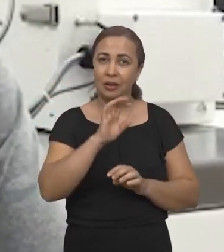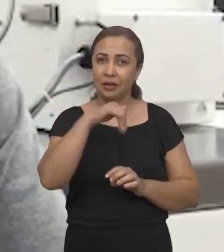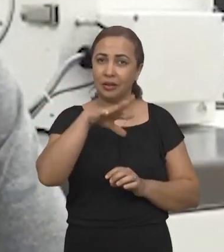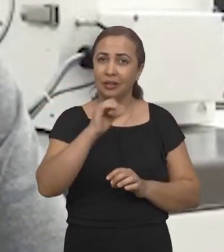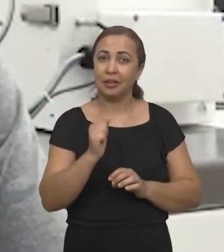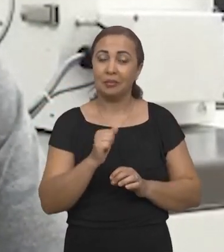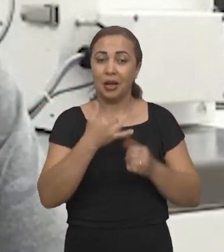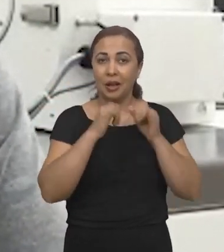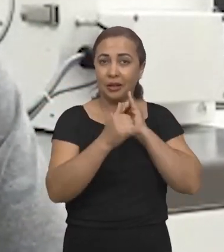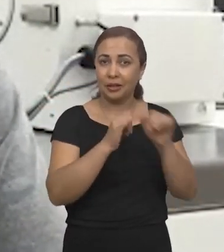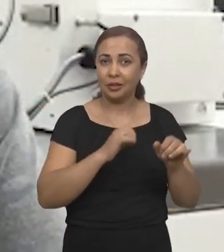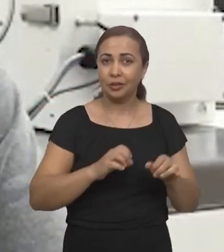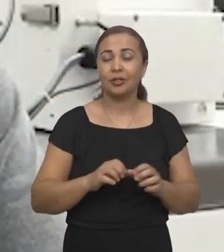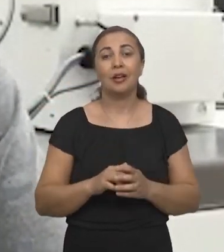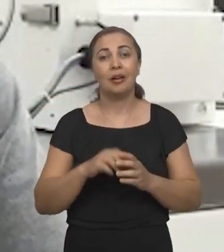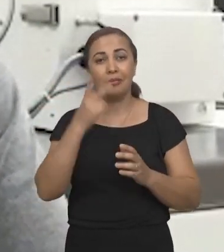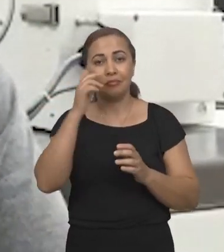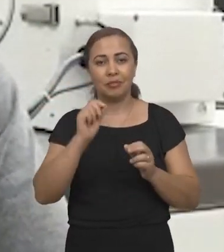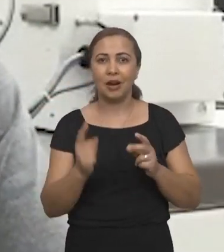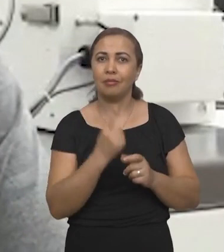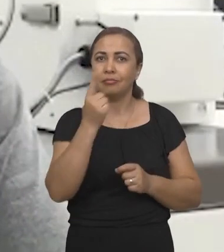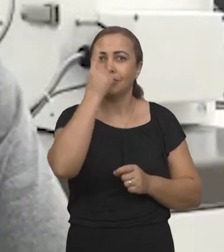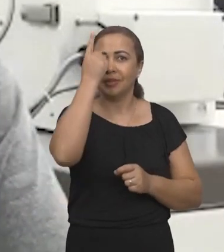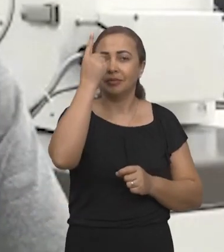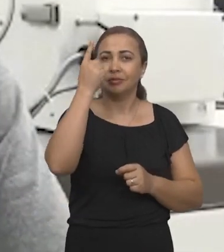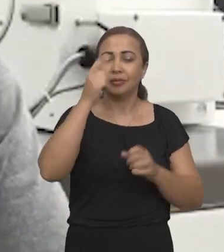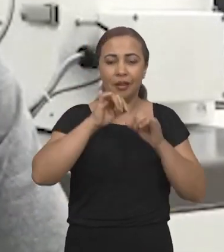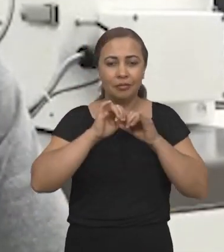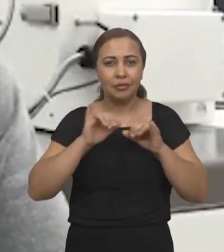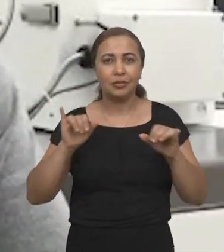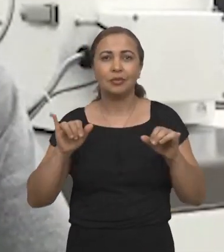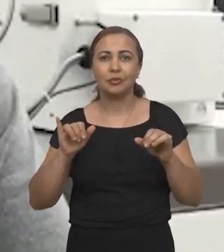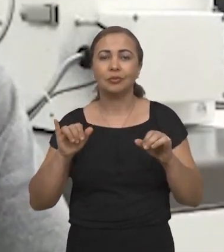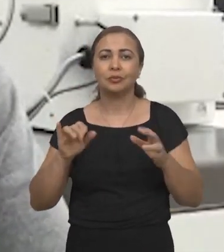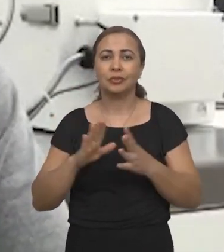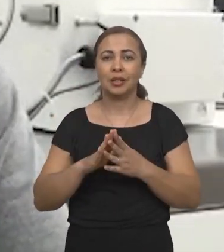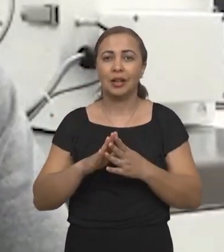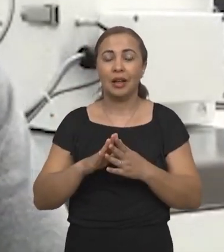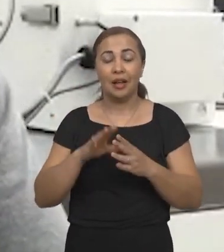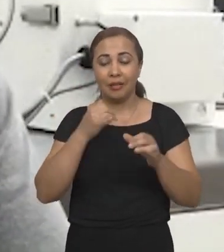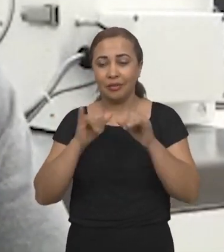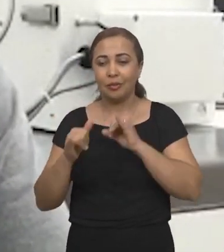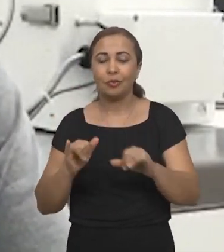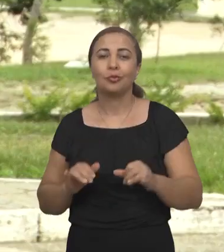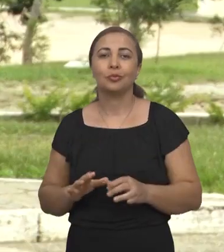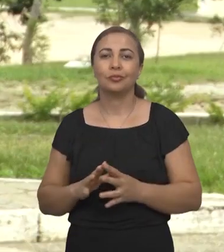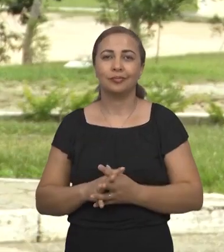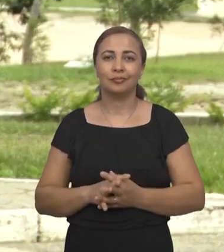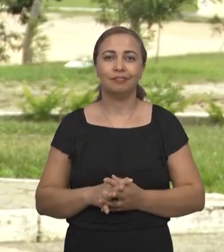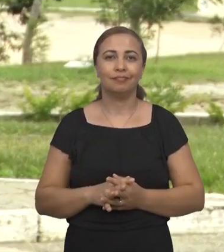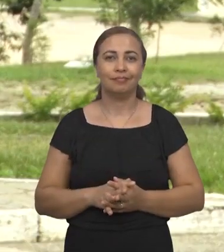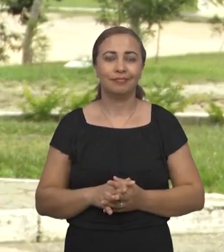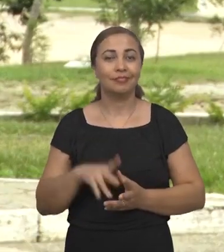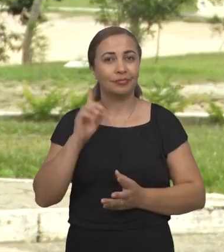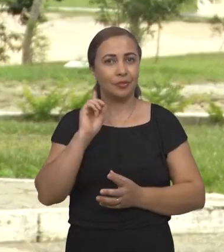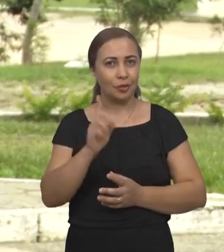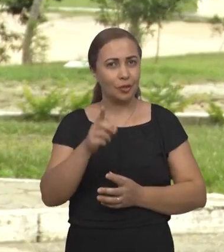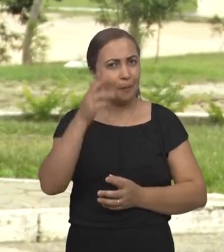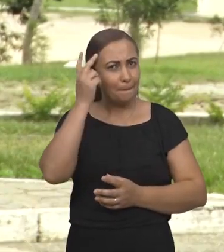que ele absorveu, em energia elétrica para alimentar microdispositivos eletrônicos.